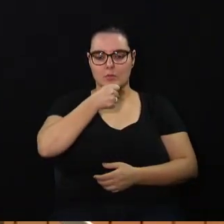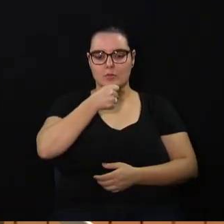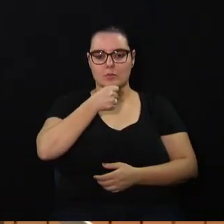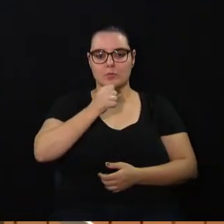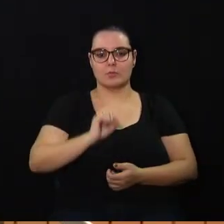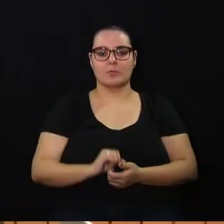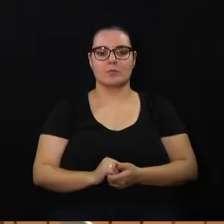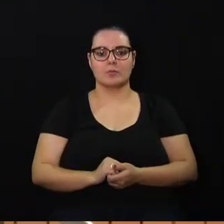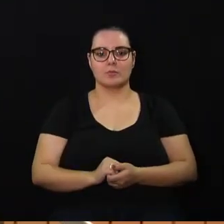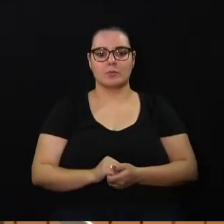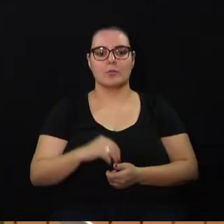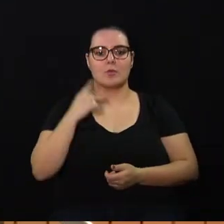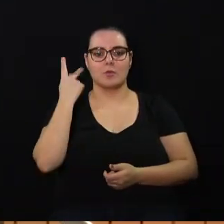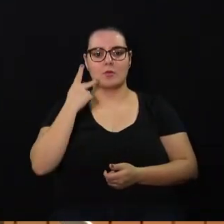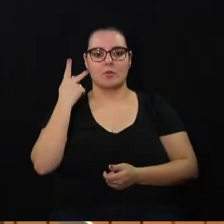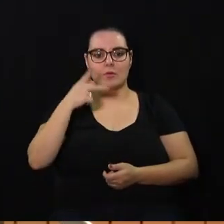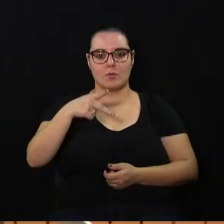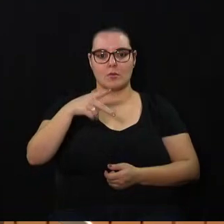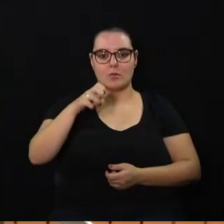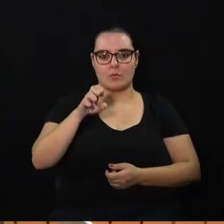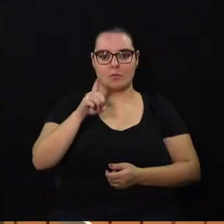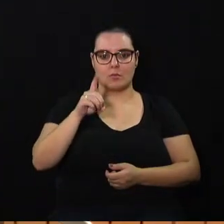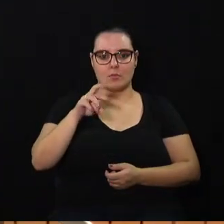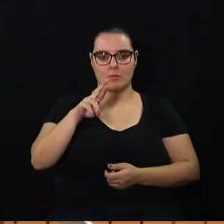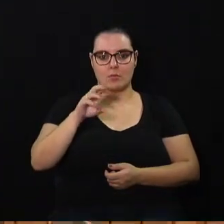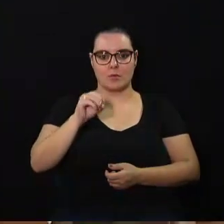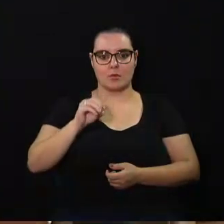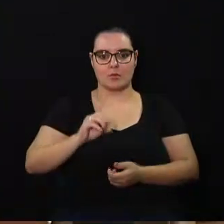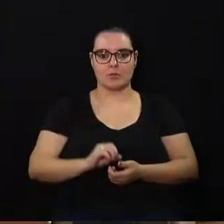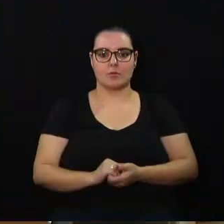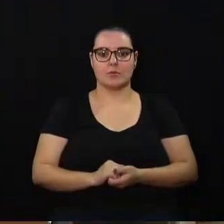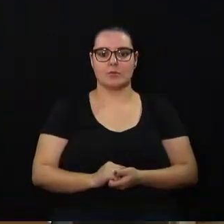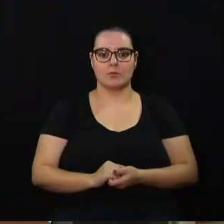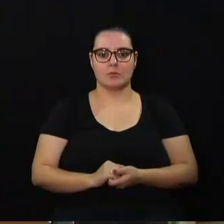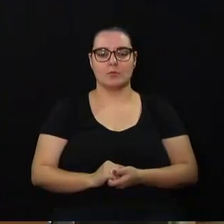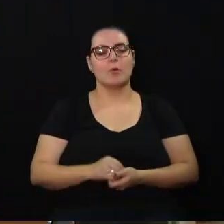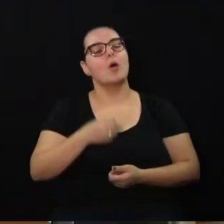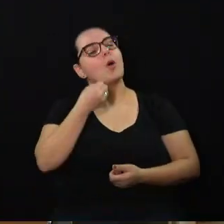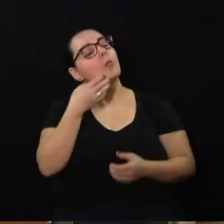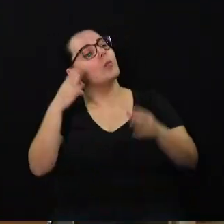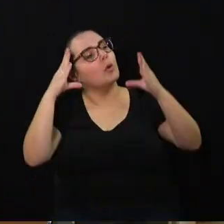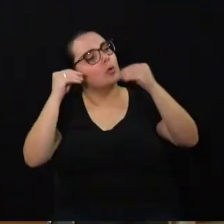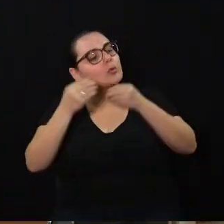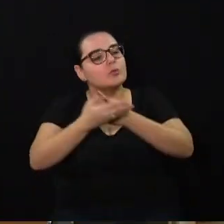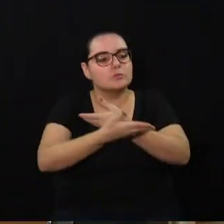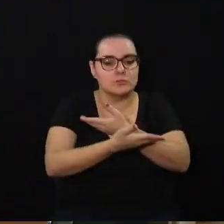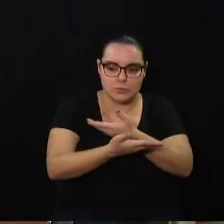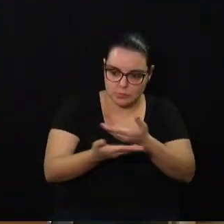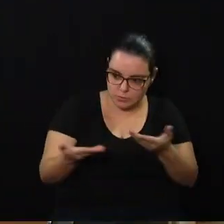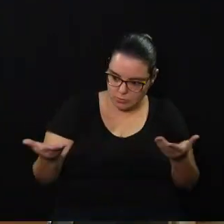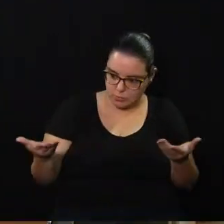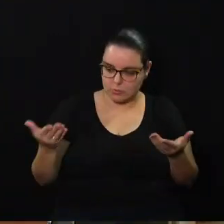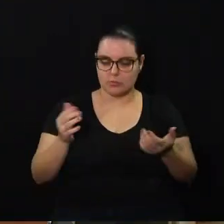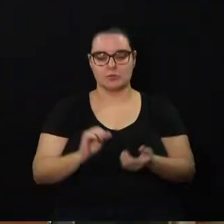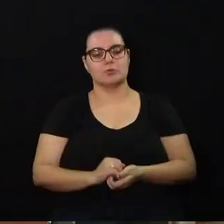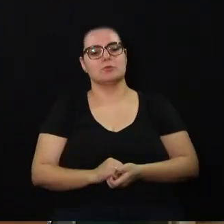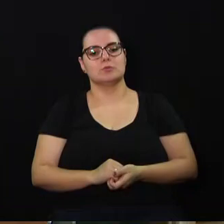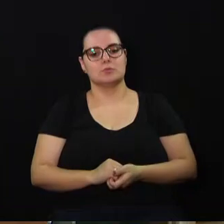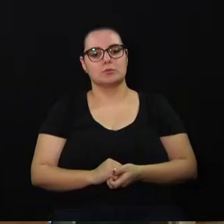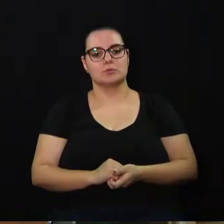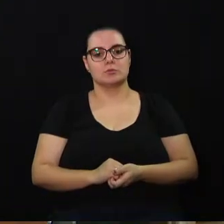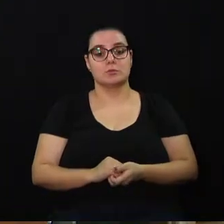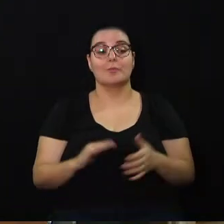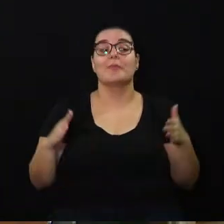o vereador pedro tourinho boa noite e senhoras e senhores é uma